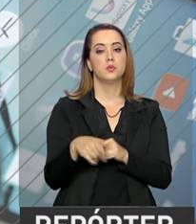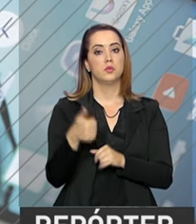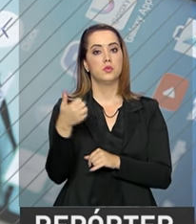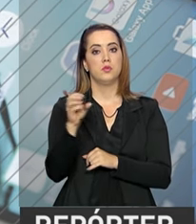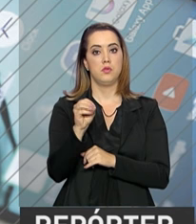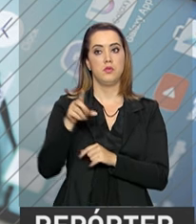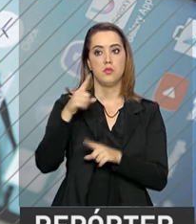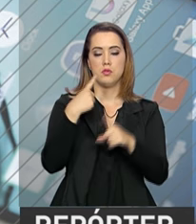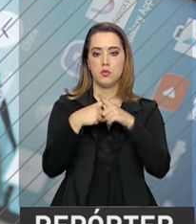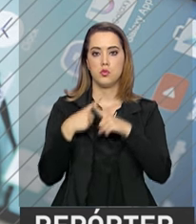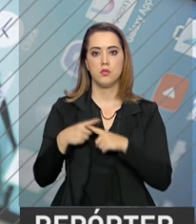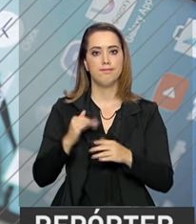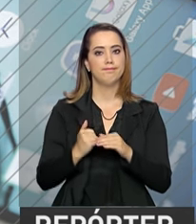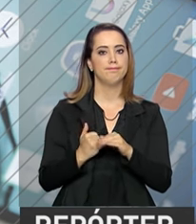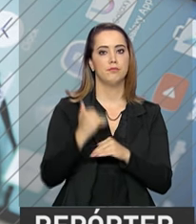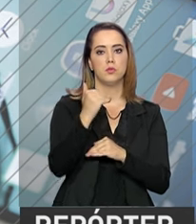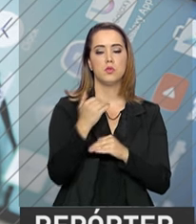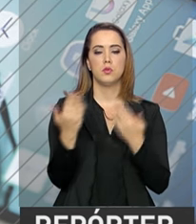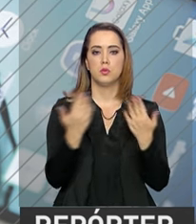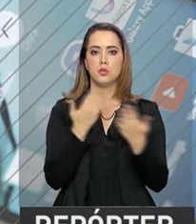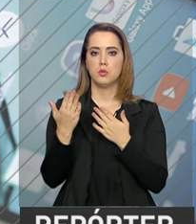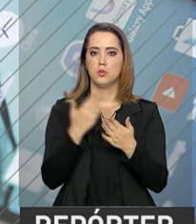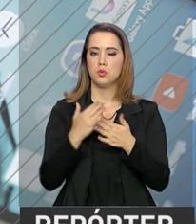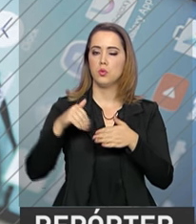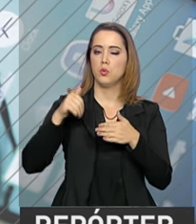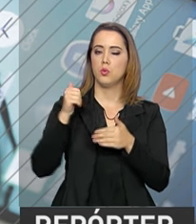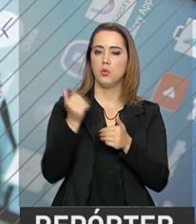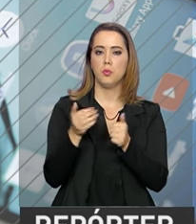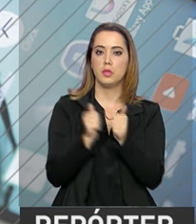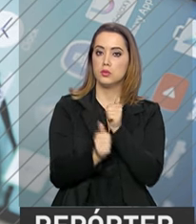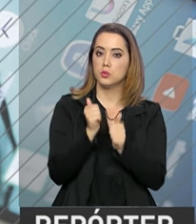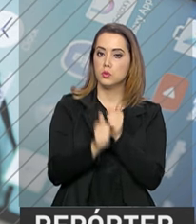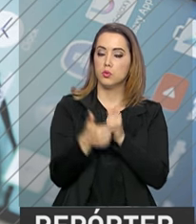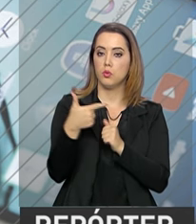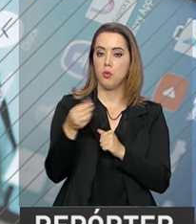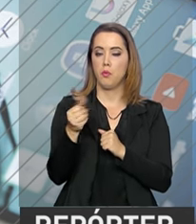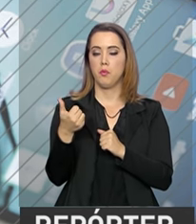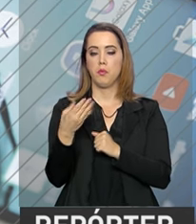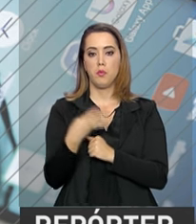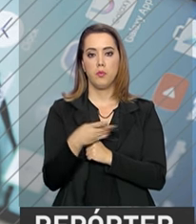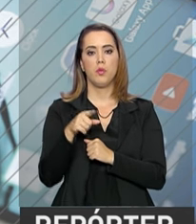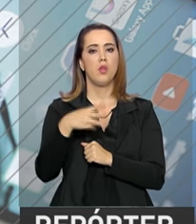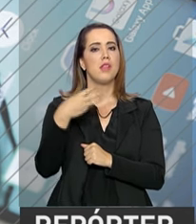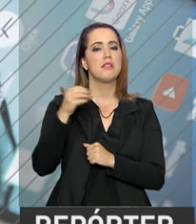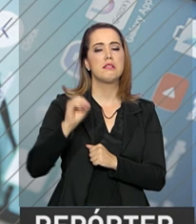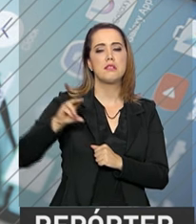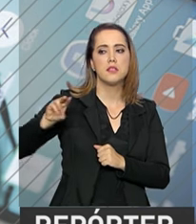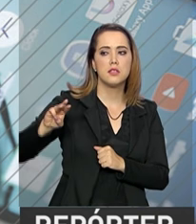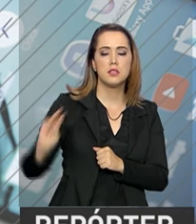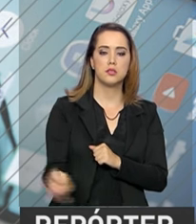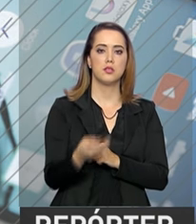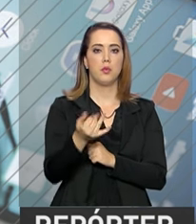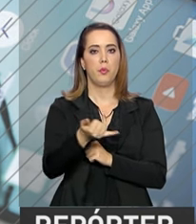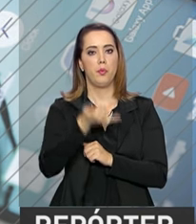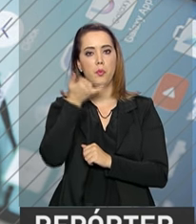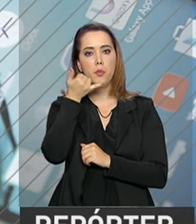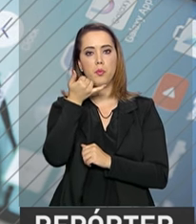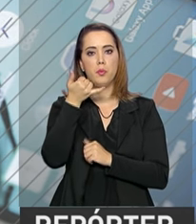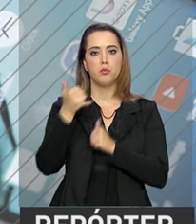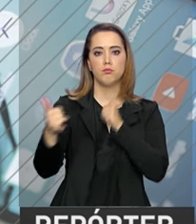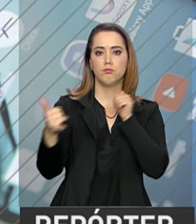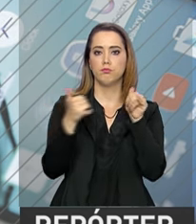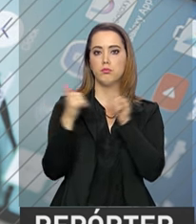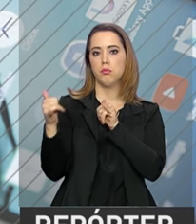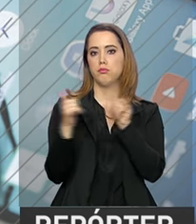do que na copa do mundo em 2014 foram 30 milhões de chamadas de voz 486 milhões de